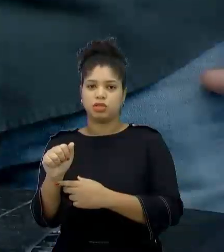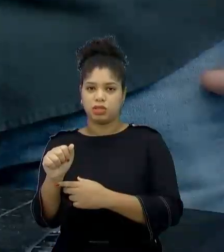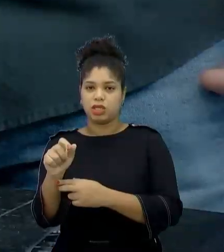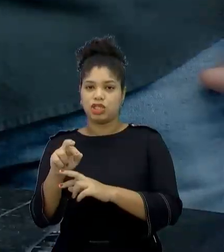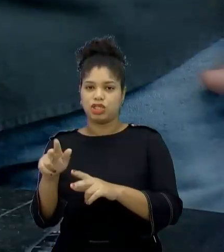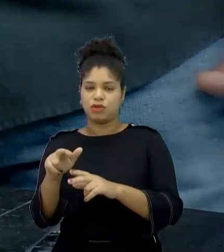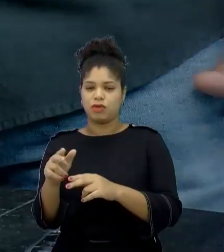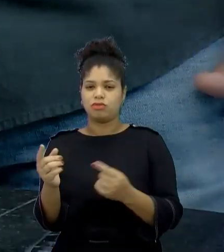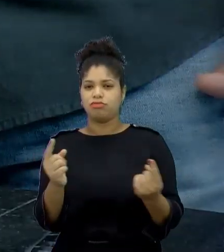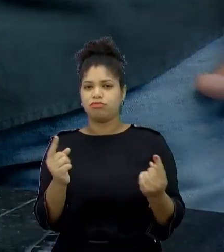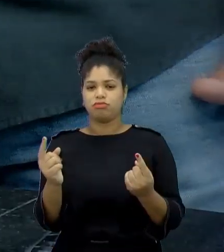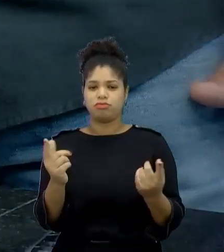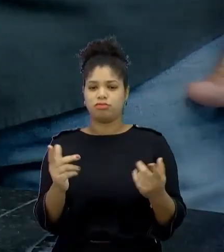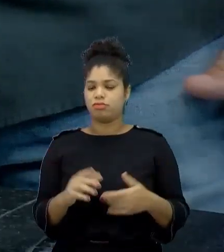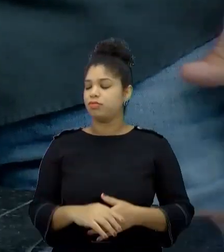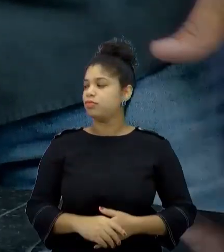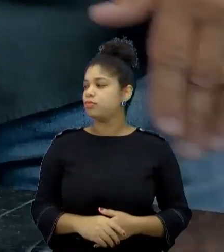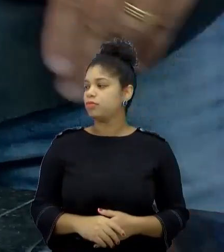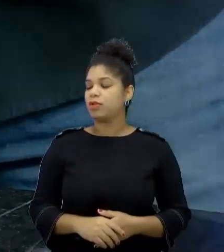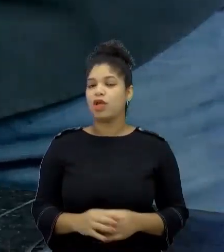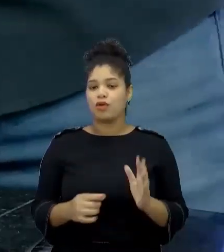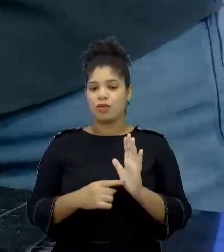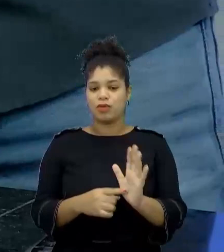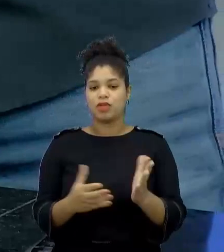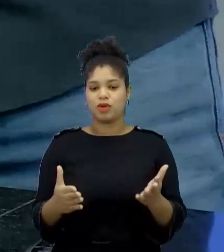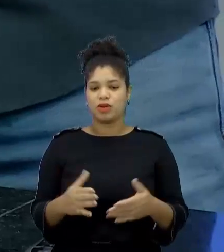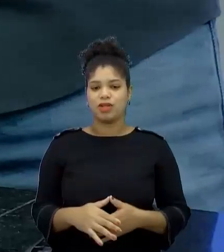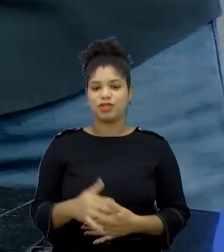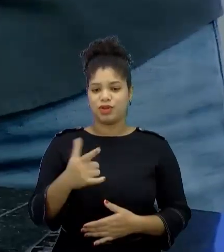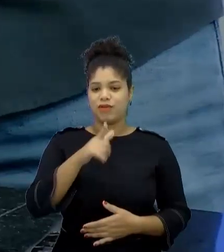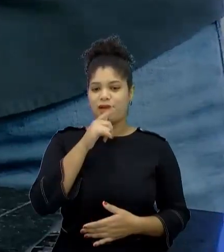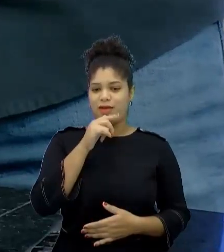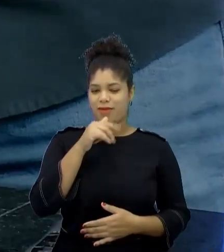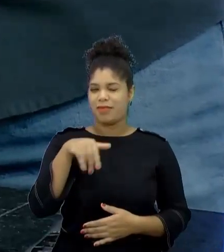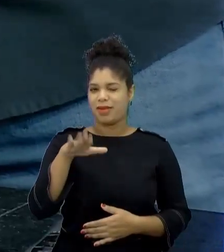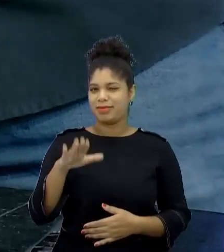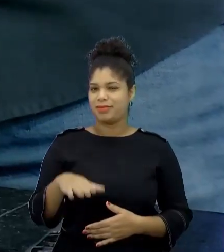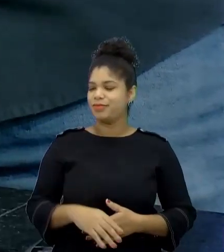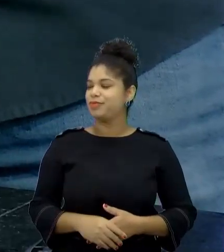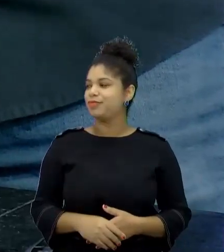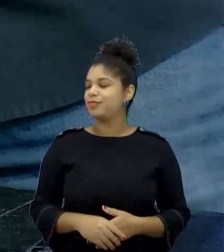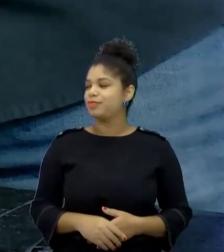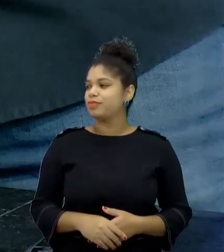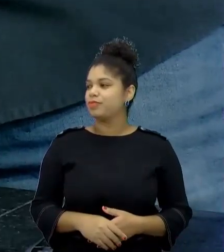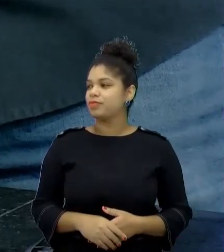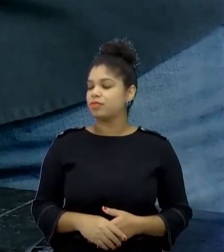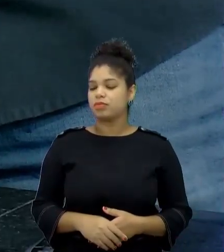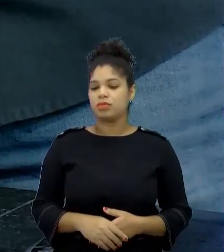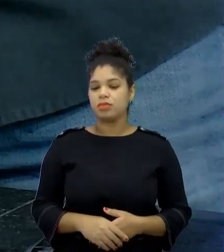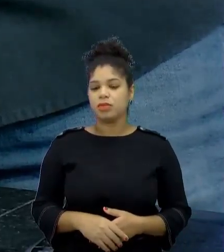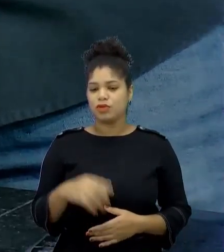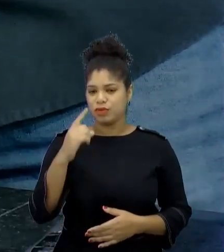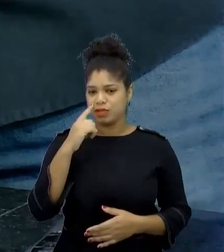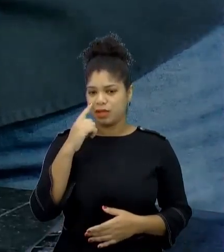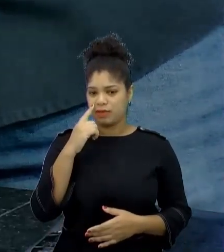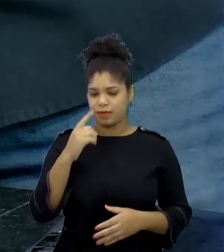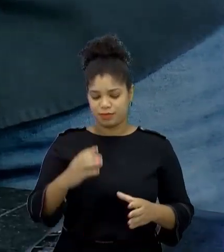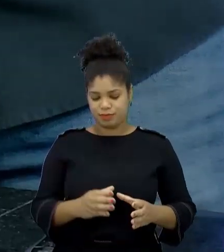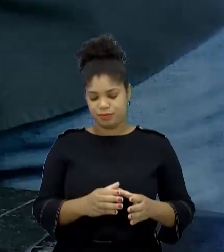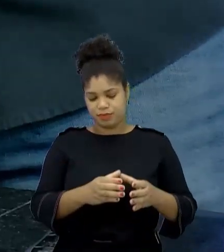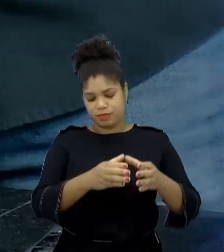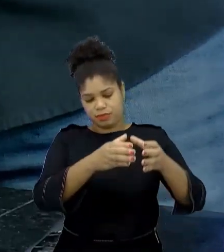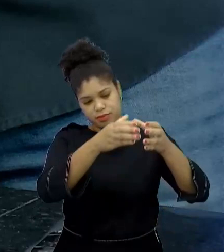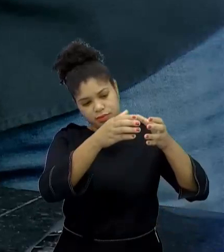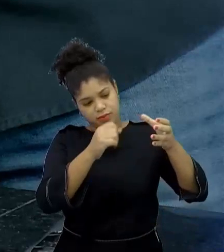homogênea. Olha só, aqui ó, posso colocar até mais um pouquinho de água, olha. Aqui aparecendo aí no fundo da garrafa,